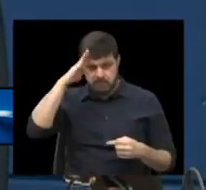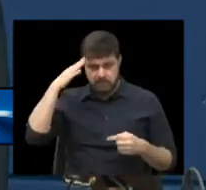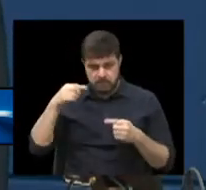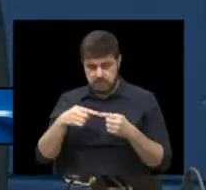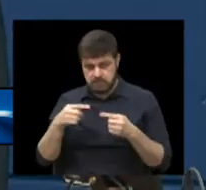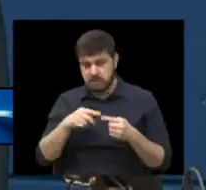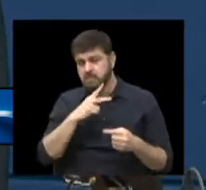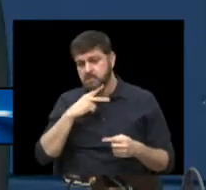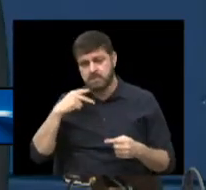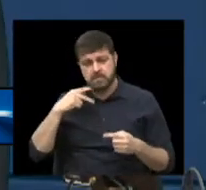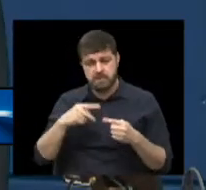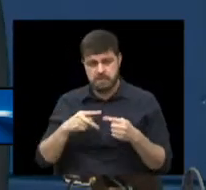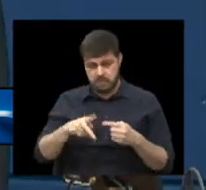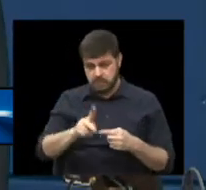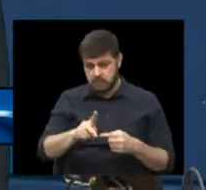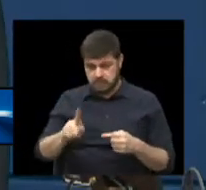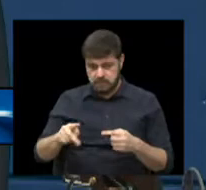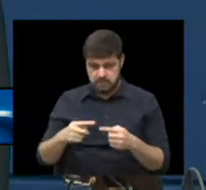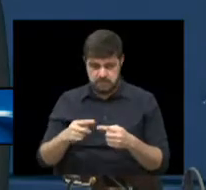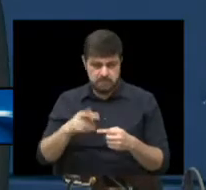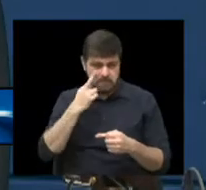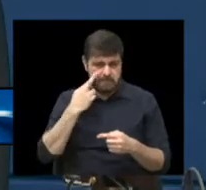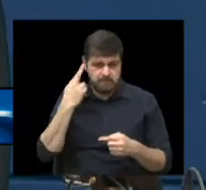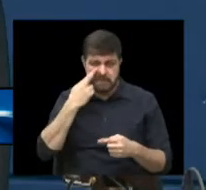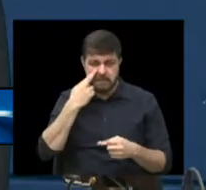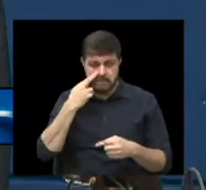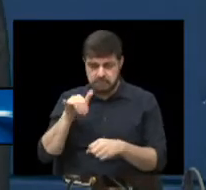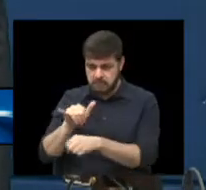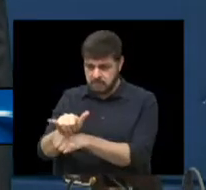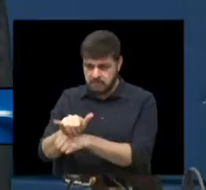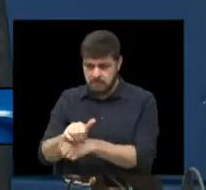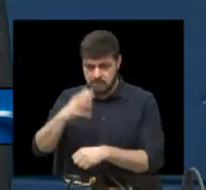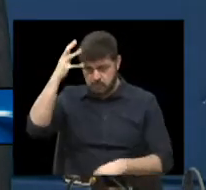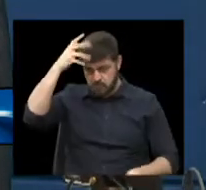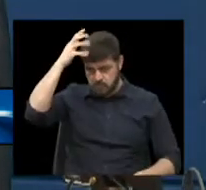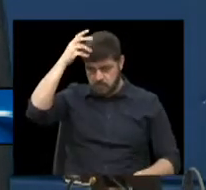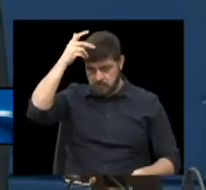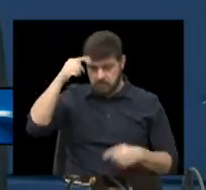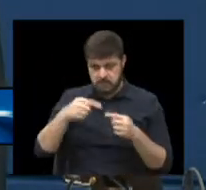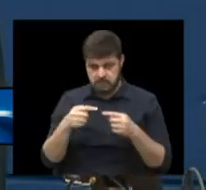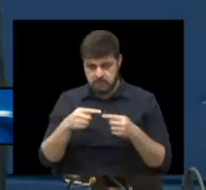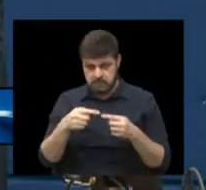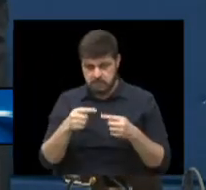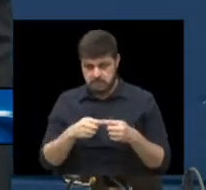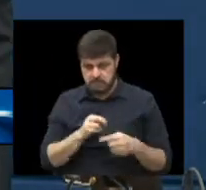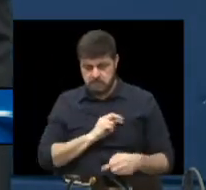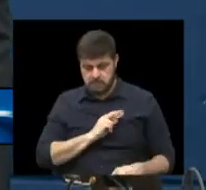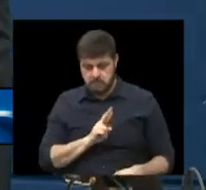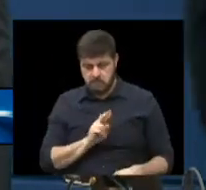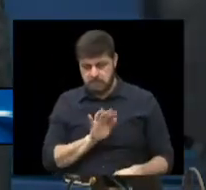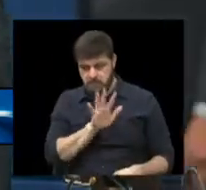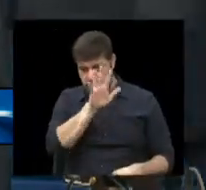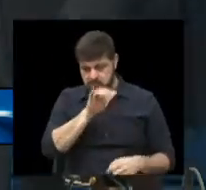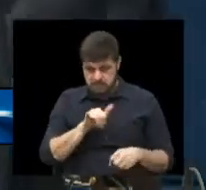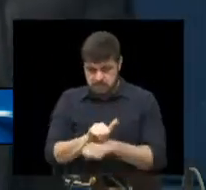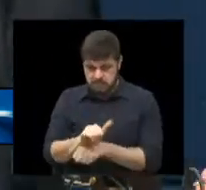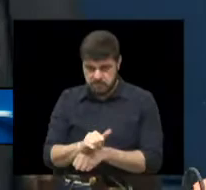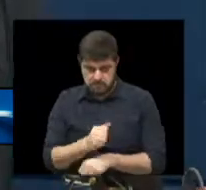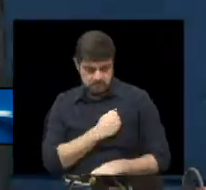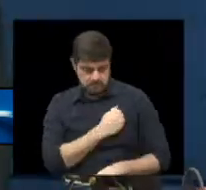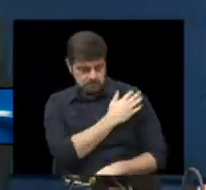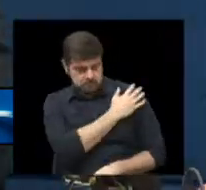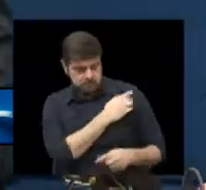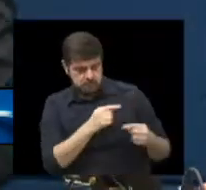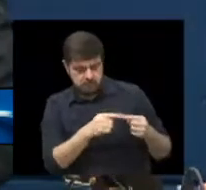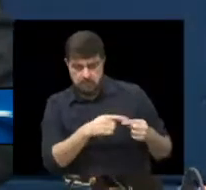Permínio Monteiro, sim, Professor Alberto, sim, Rafa Zimbaldi ausente, Rodrigo da Farmadique, sim, Rubens Gás ausente, Tenente Santini, sim, Tico